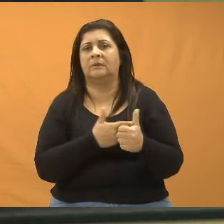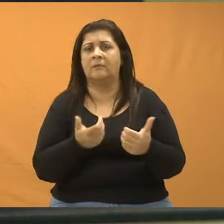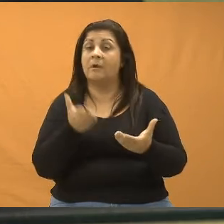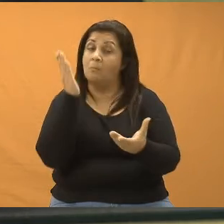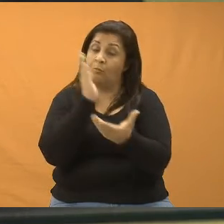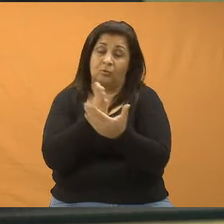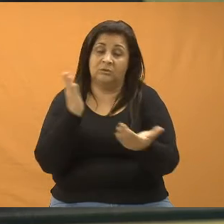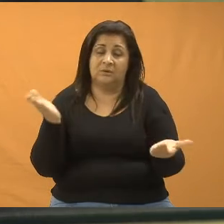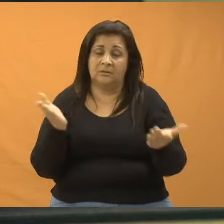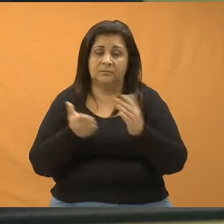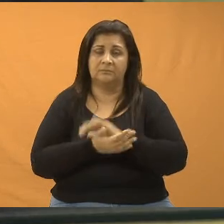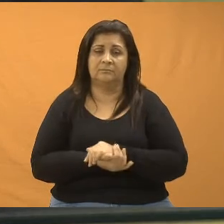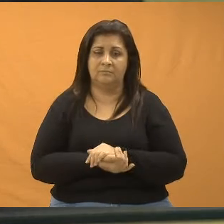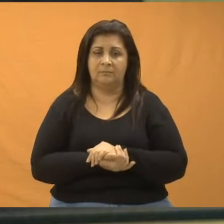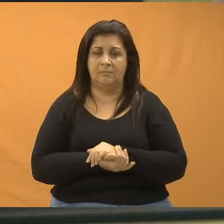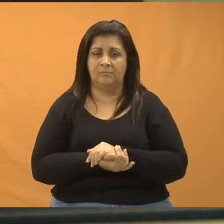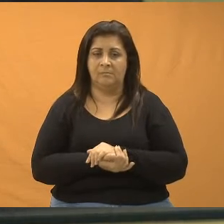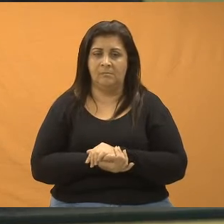justiça é demorada,